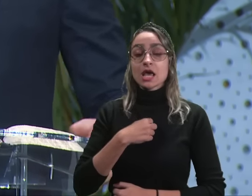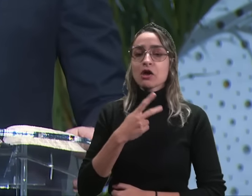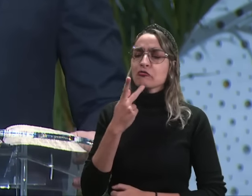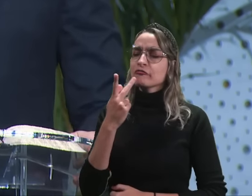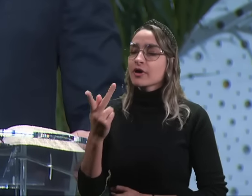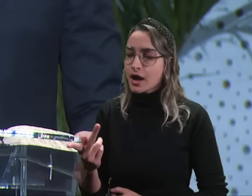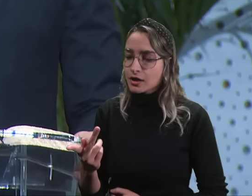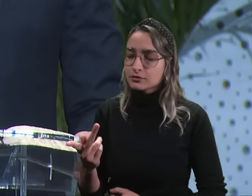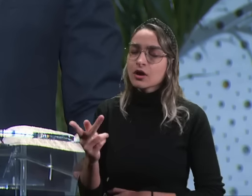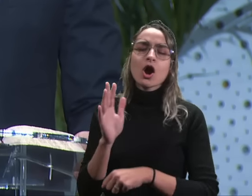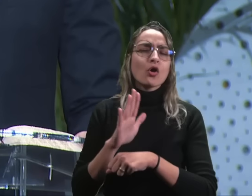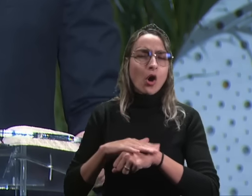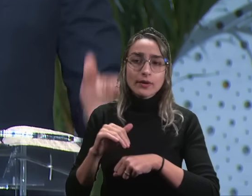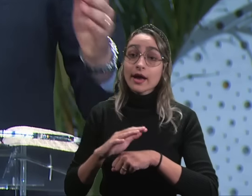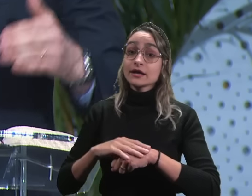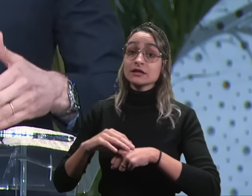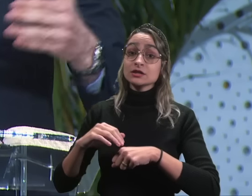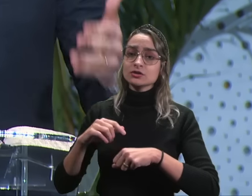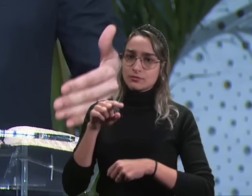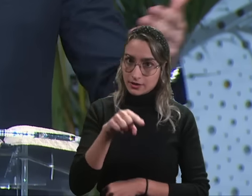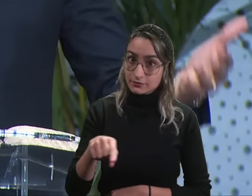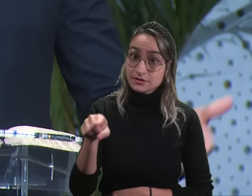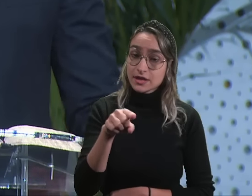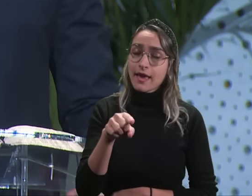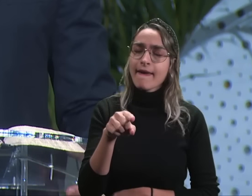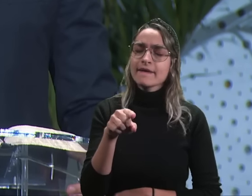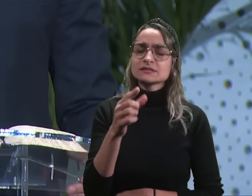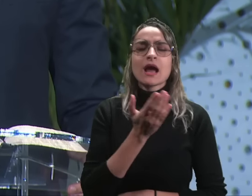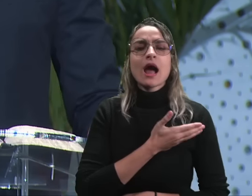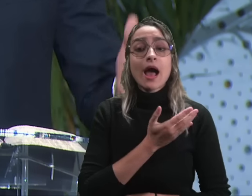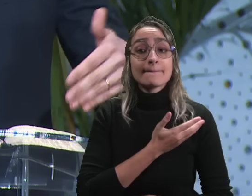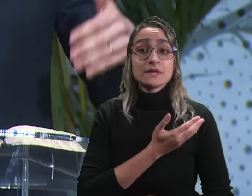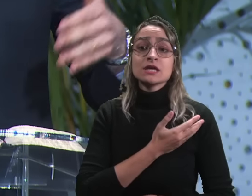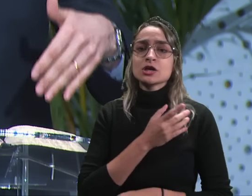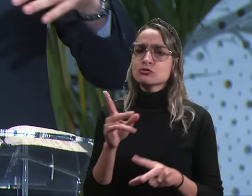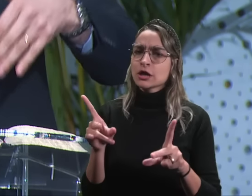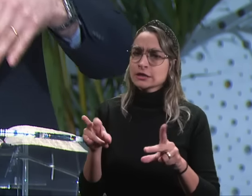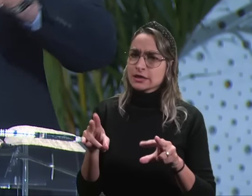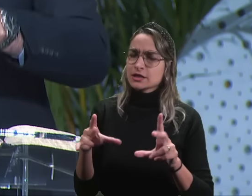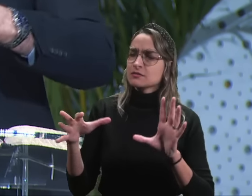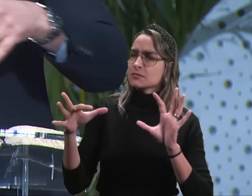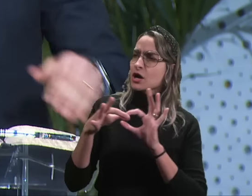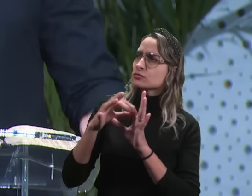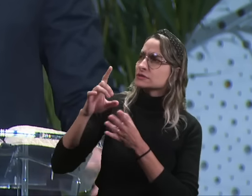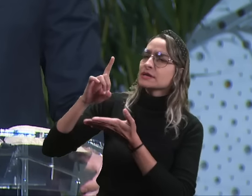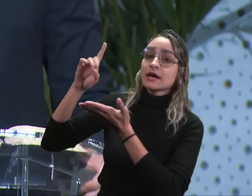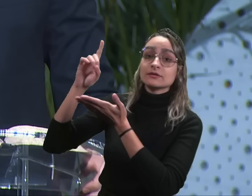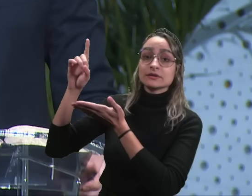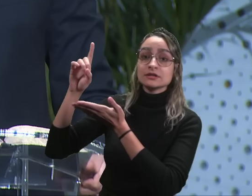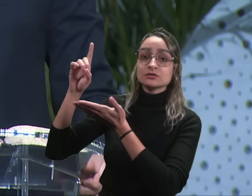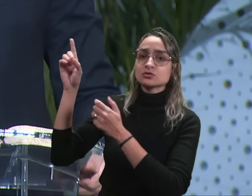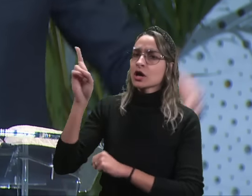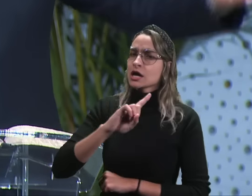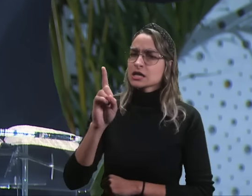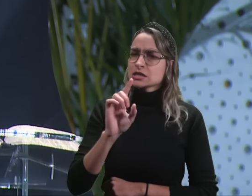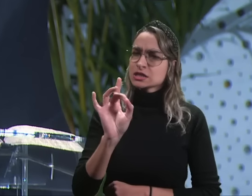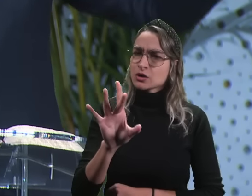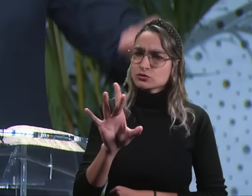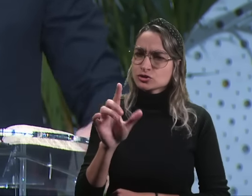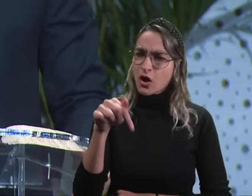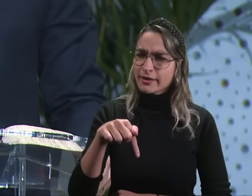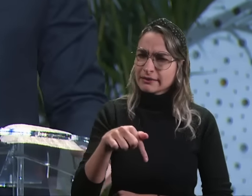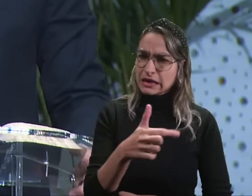nossos irmãos membros de outras denominações cristãs que não a Igreja Adventista do Sétimo Dia tenho aqui